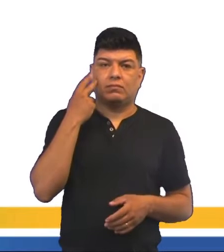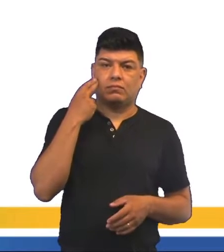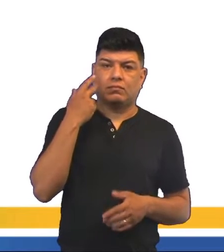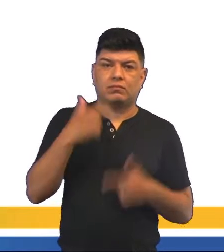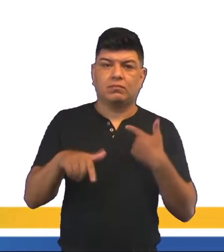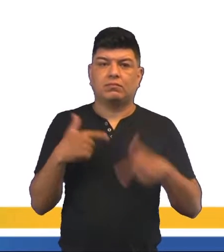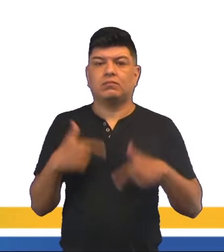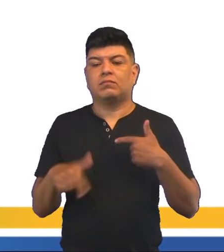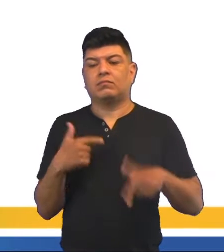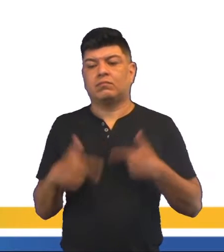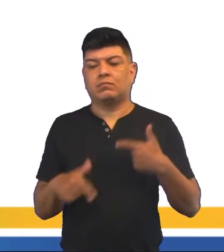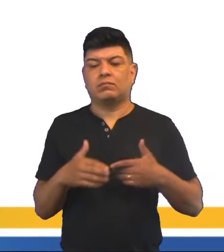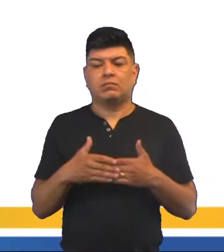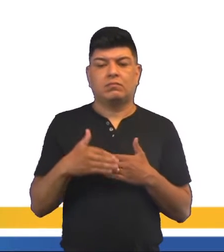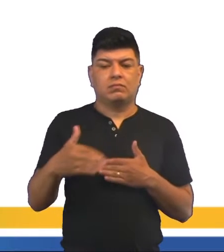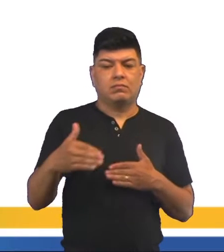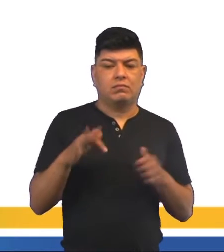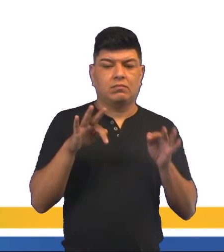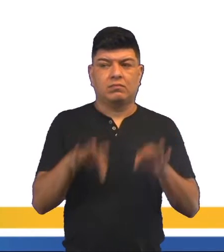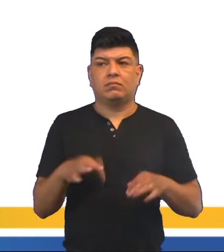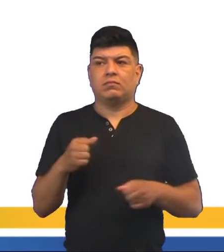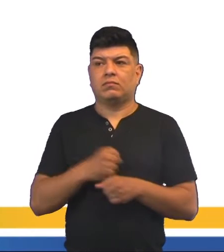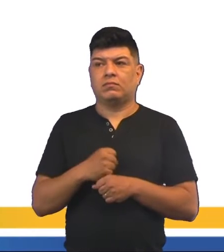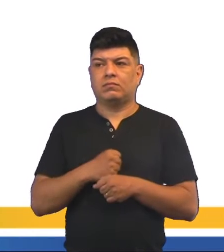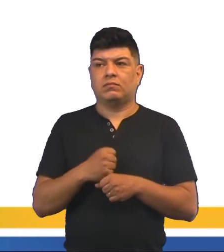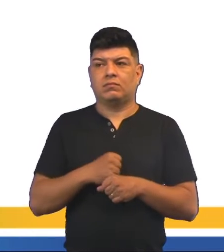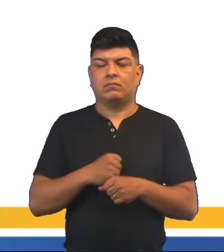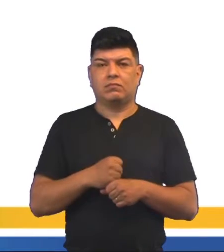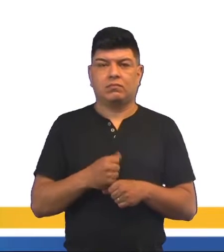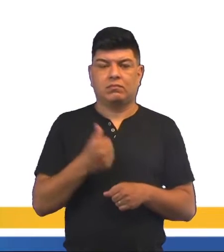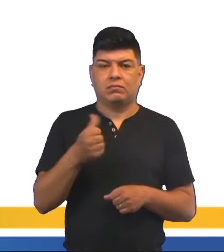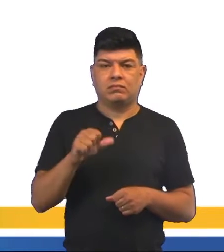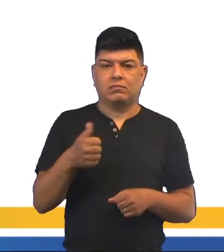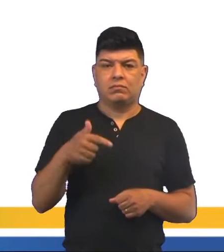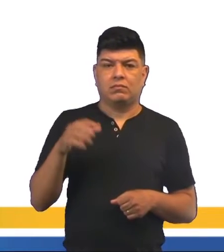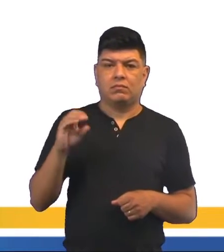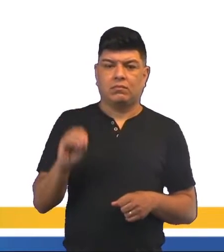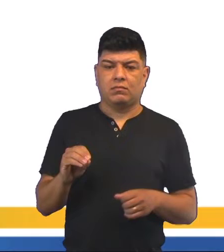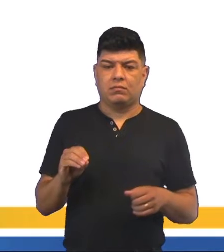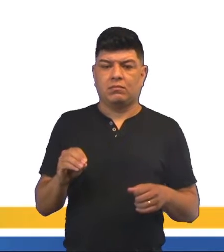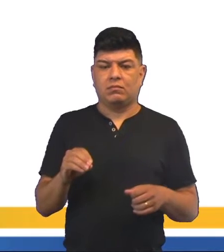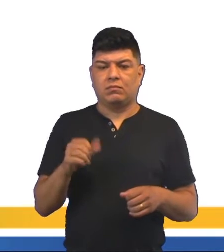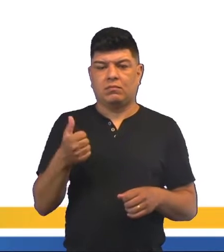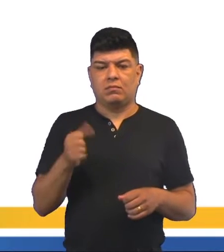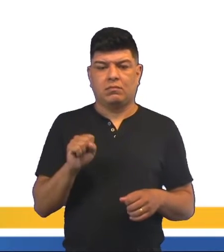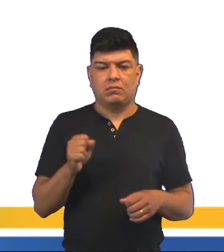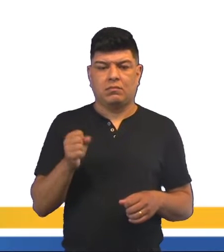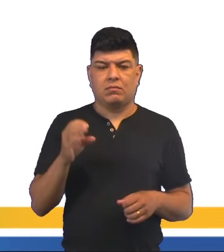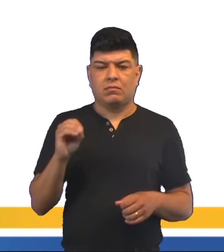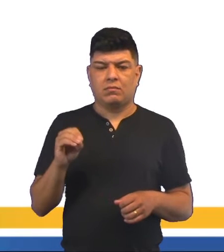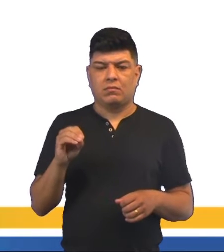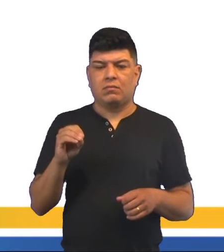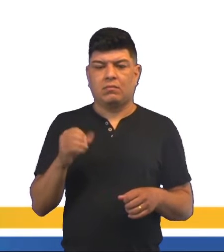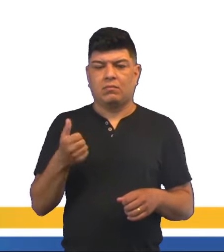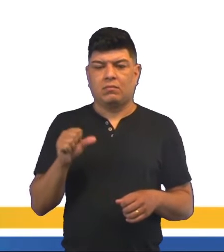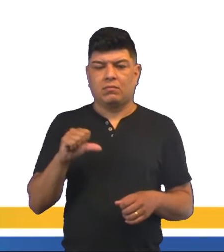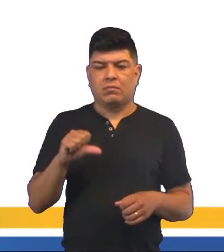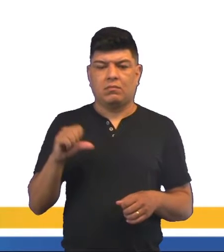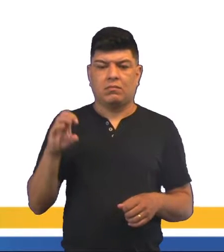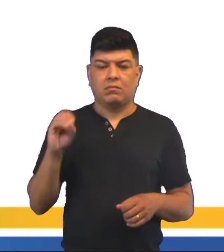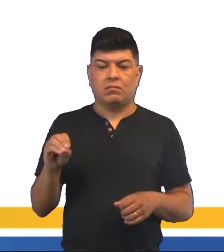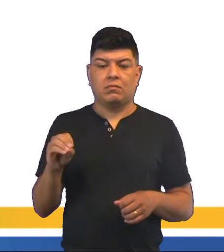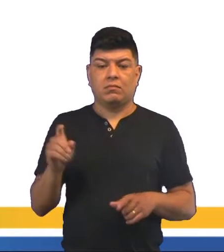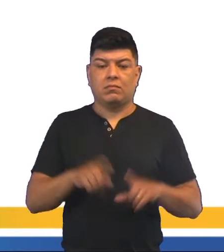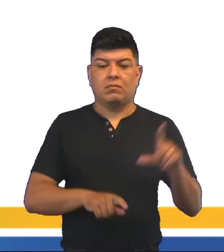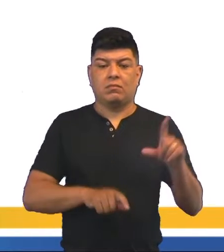força de trabalho. A partir dos últimos anos da década de 70 e durante os anos 80 e 90, o Acre passou a ser